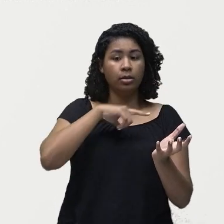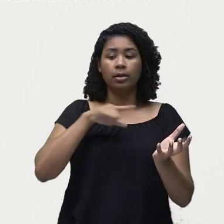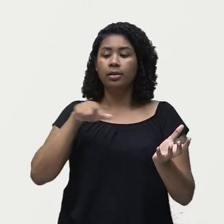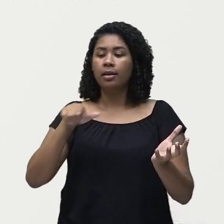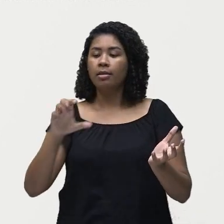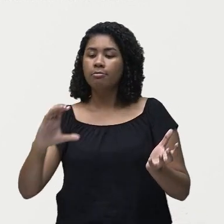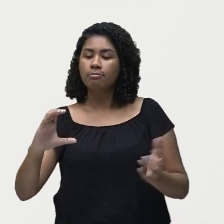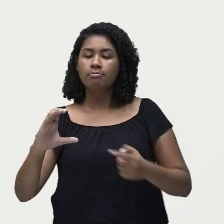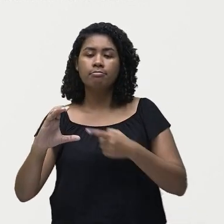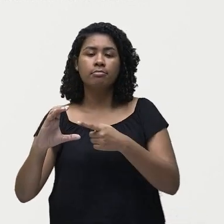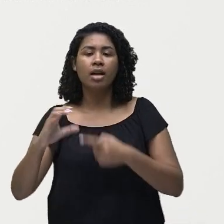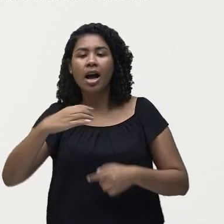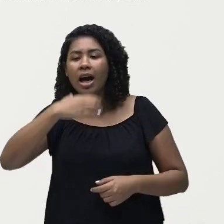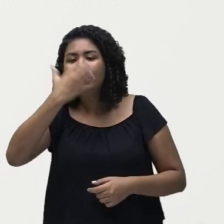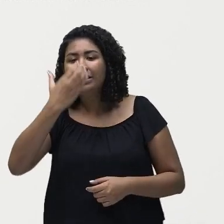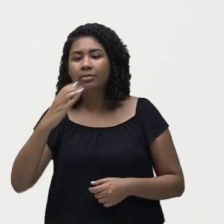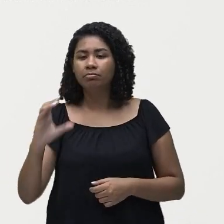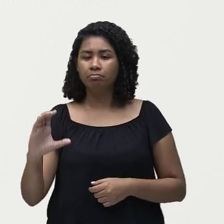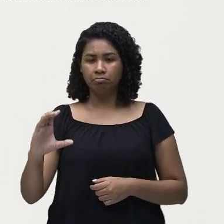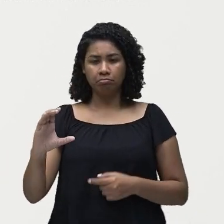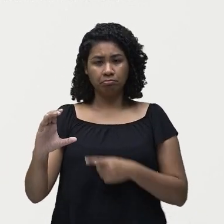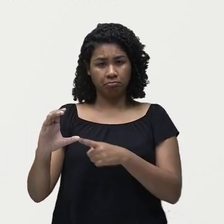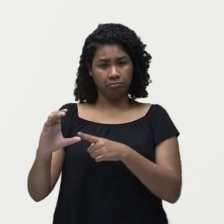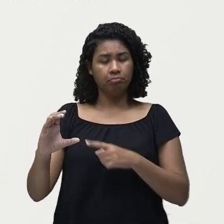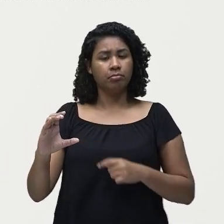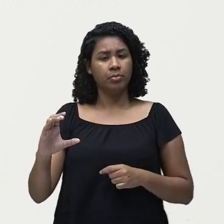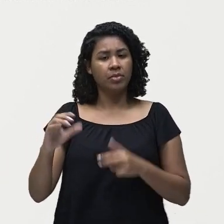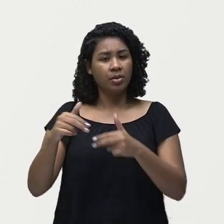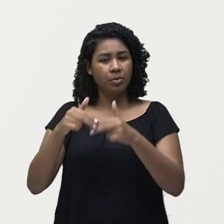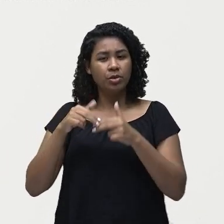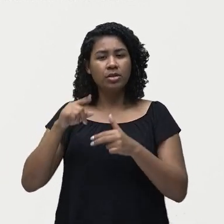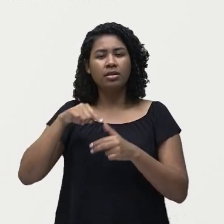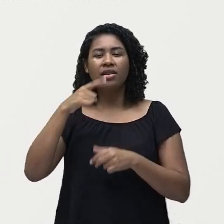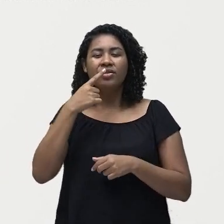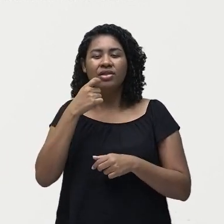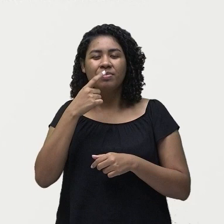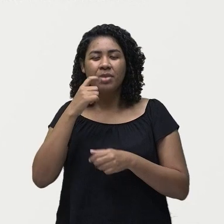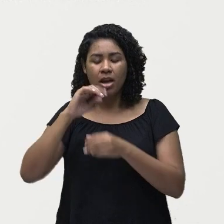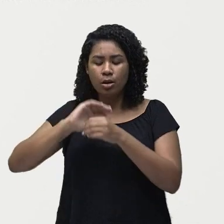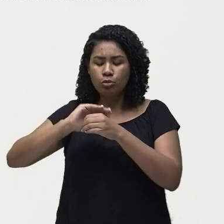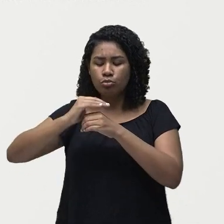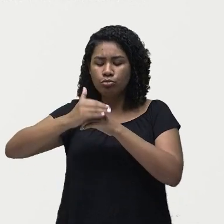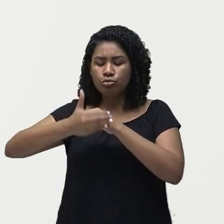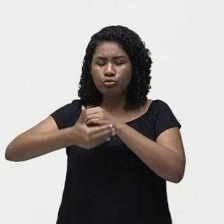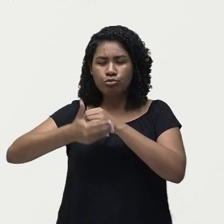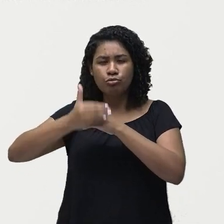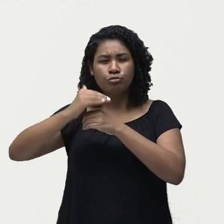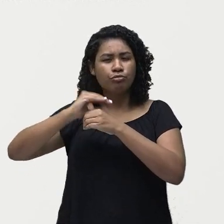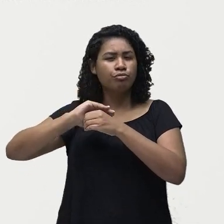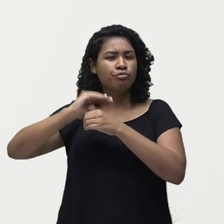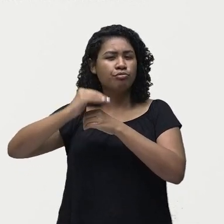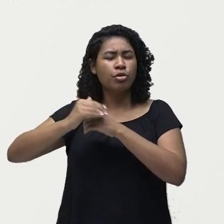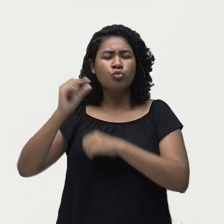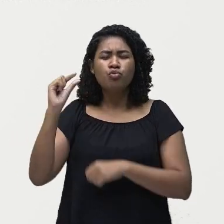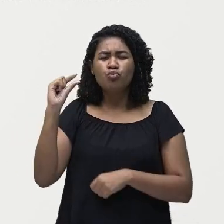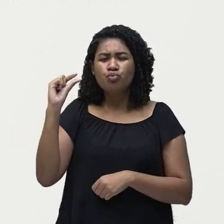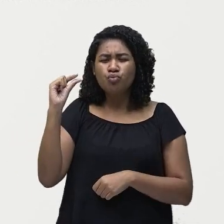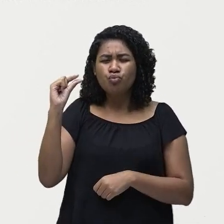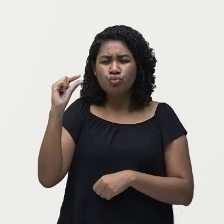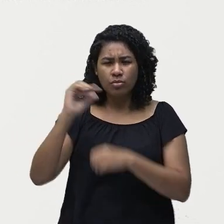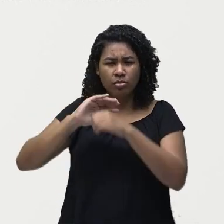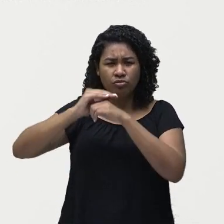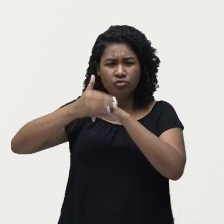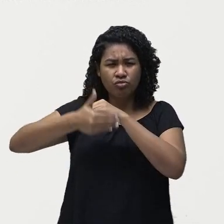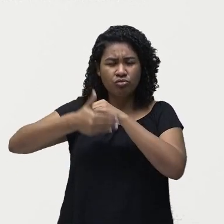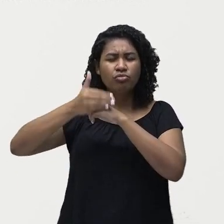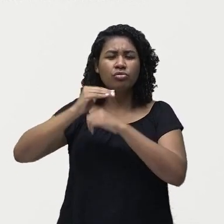maçã, né? Então essa camada seria somente essa parte vermelhinha que a gente observa aí da maçã, né? A gente aí conhece